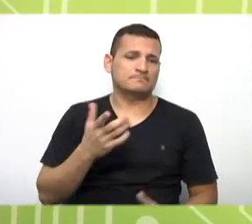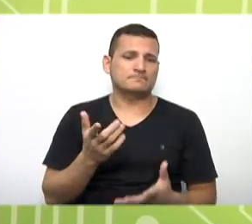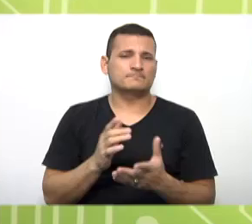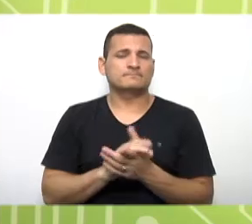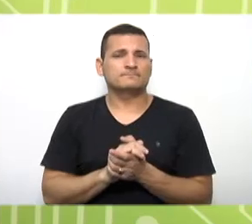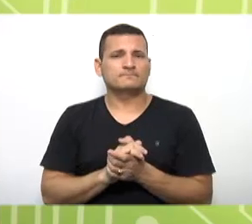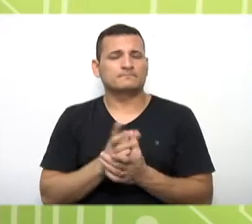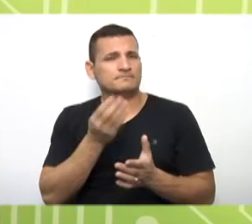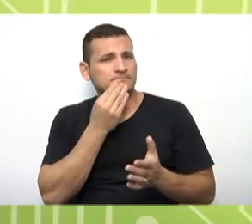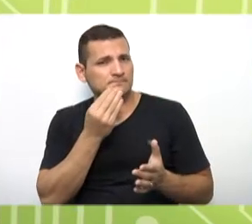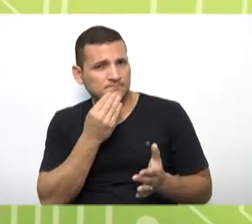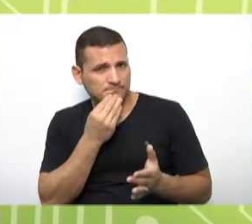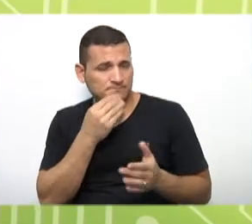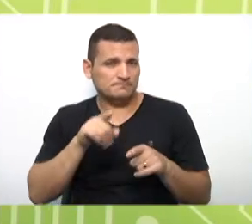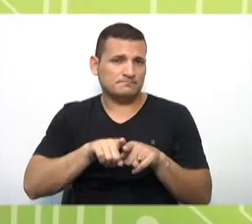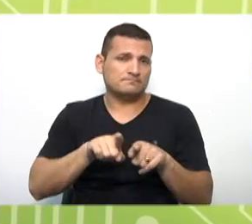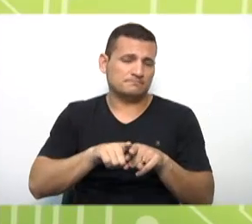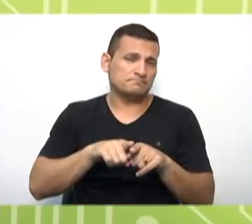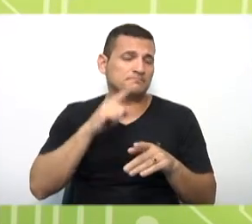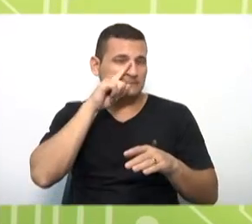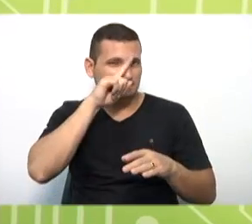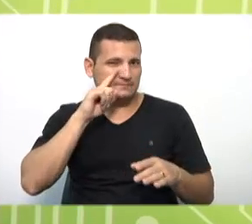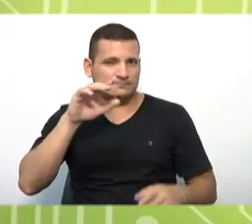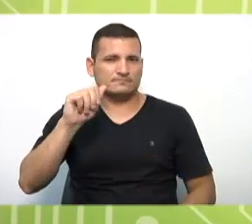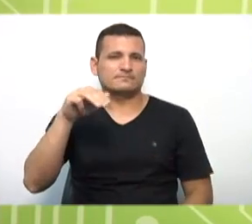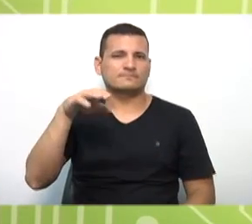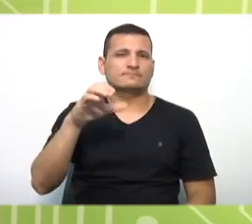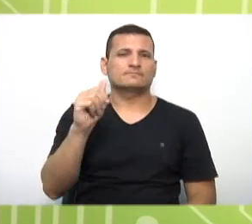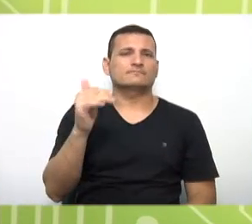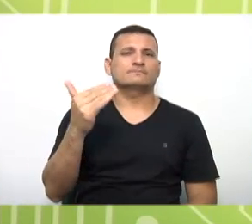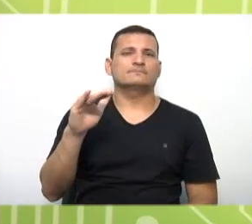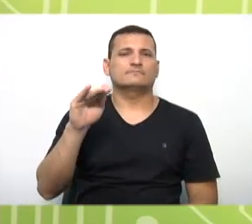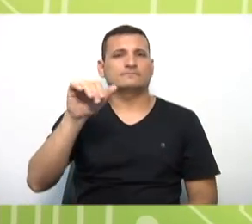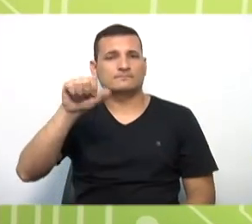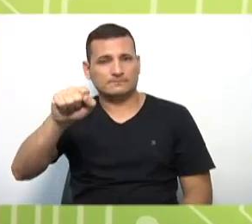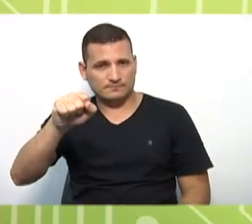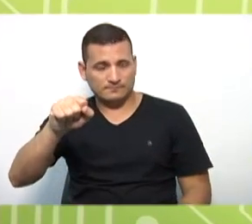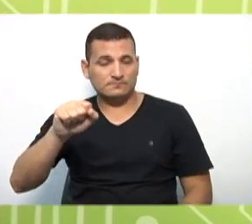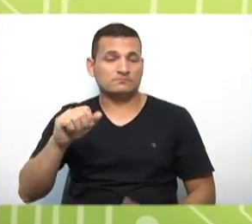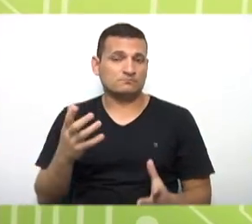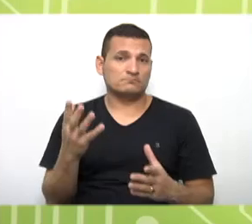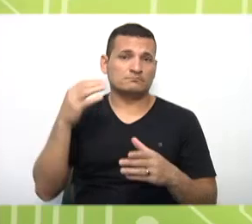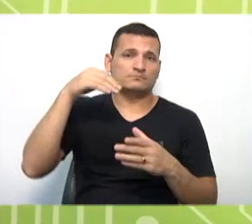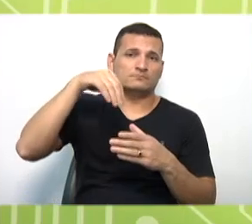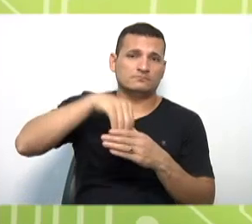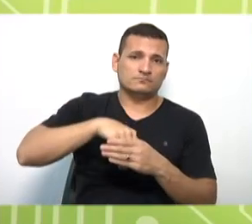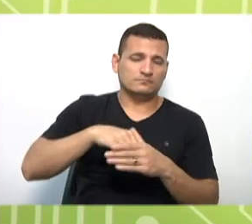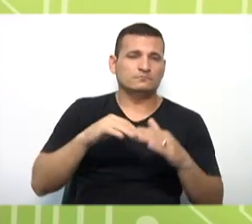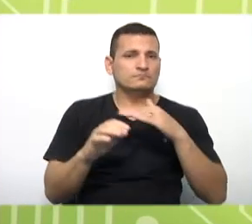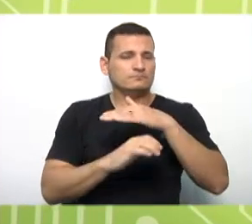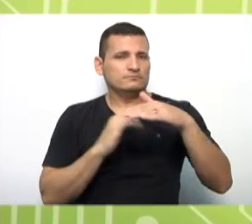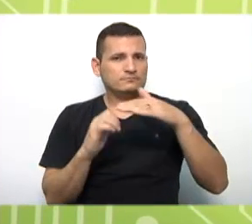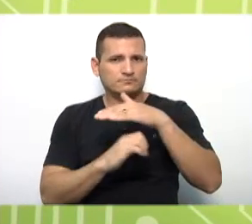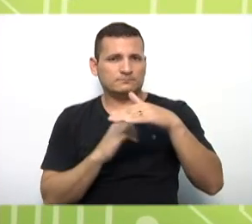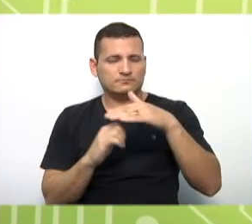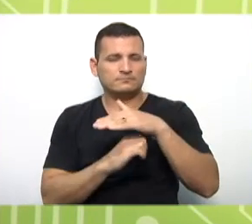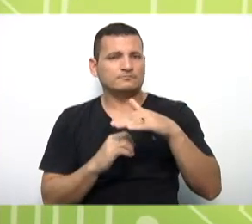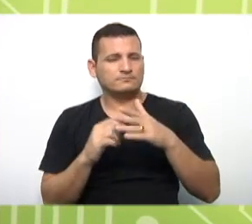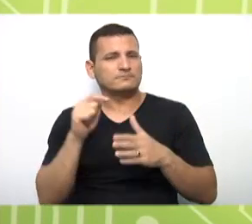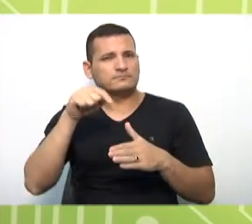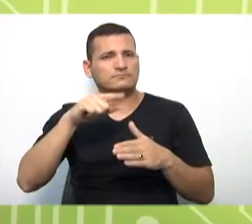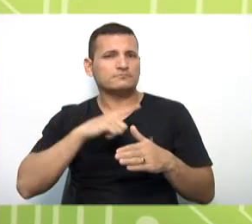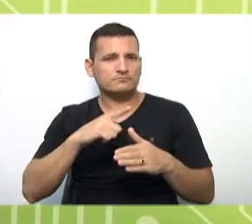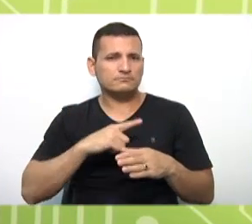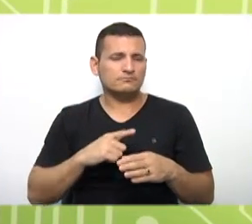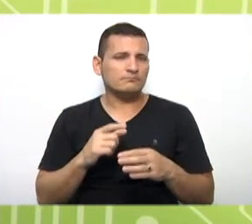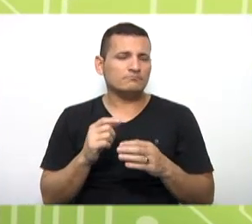as oportunidades e as ameaças. Nós falamos quando internamente a empresa ela tem poder